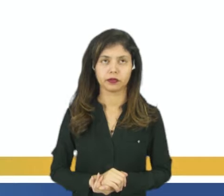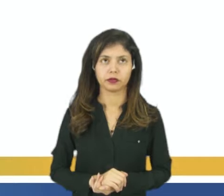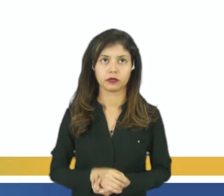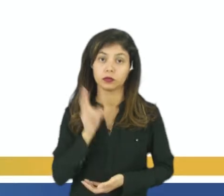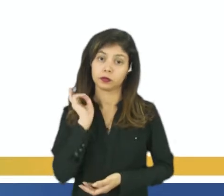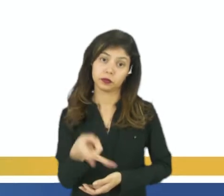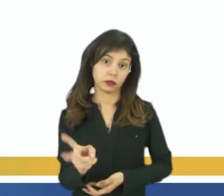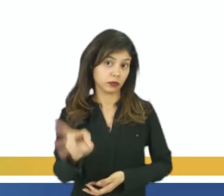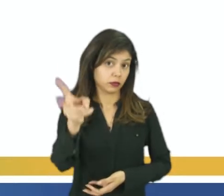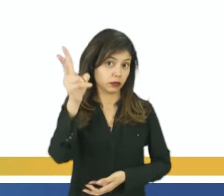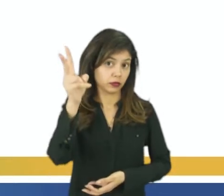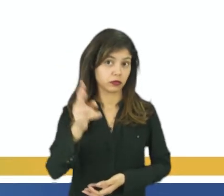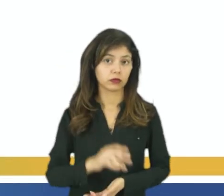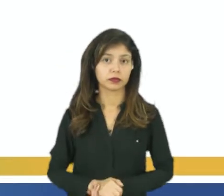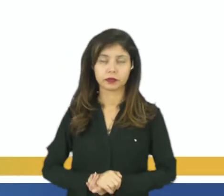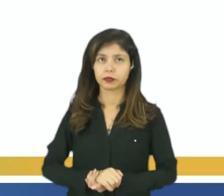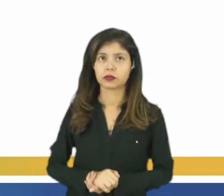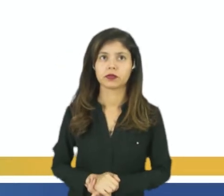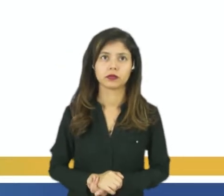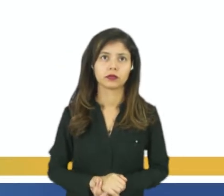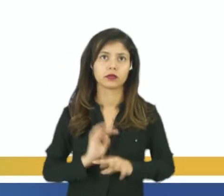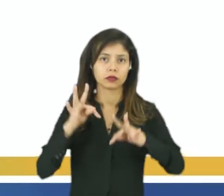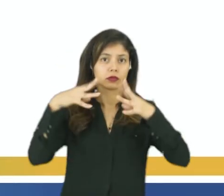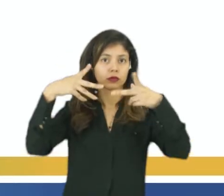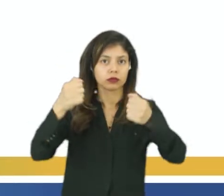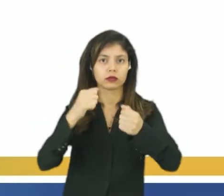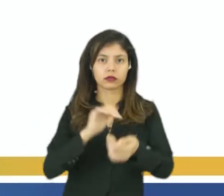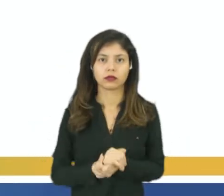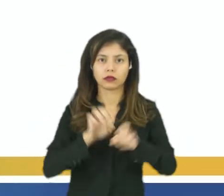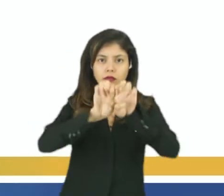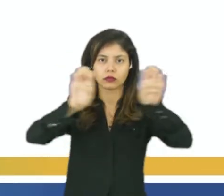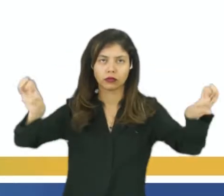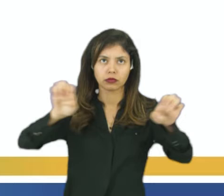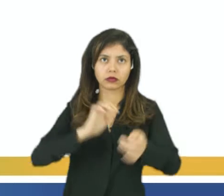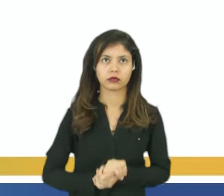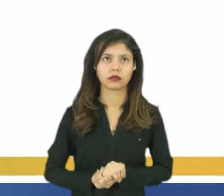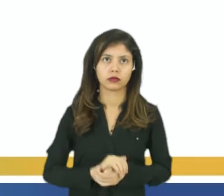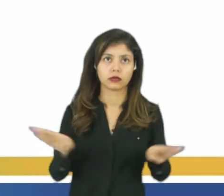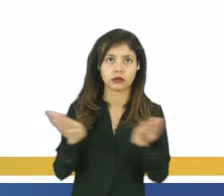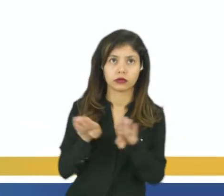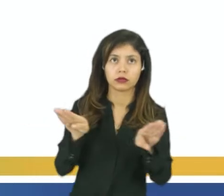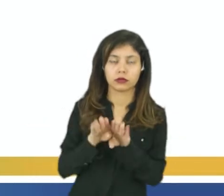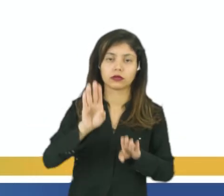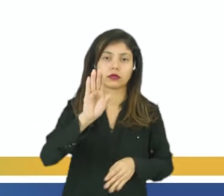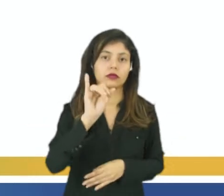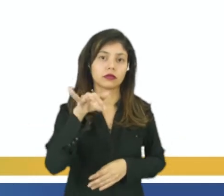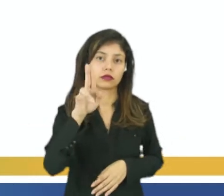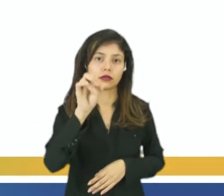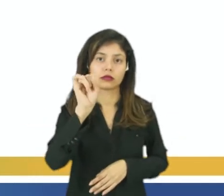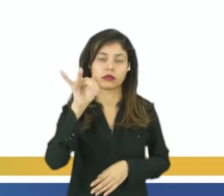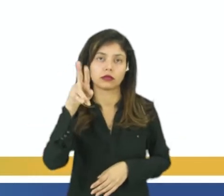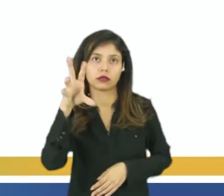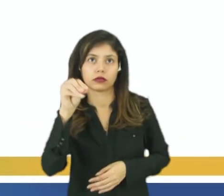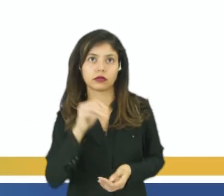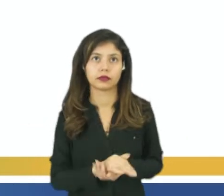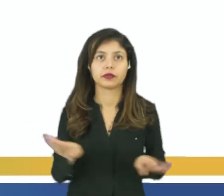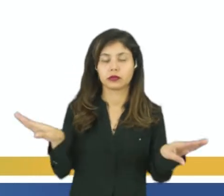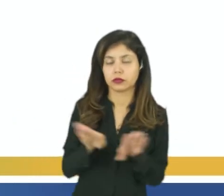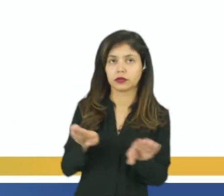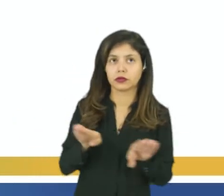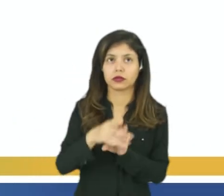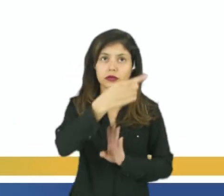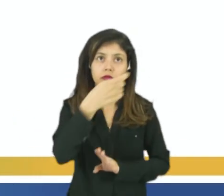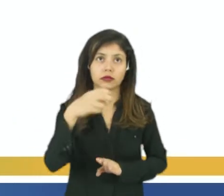E assim sucessivamente para toda a equação e para o enésimo, que é x